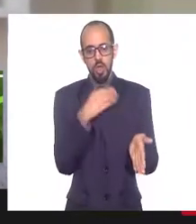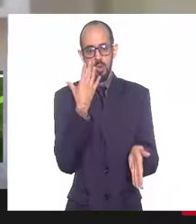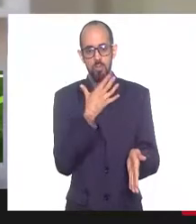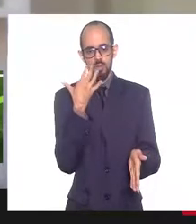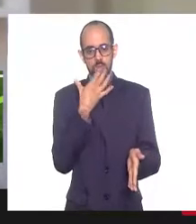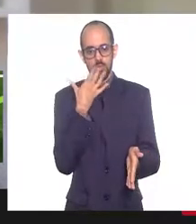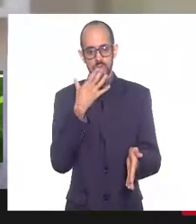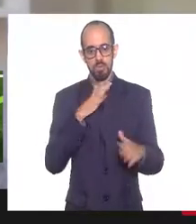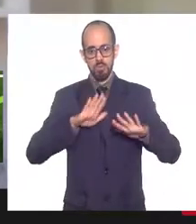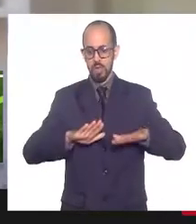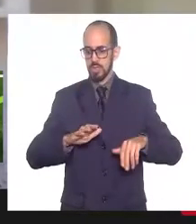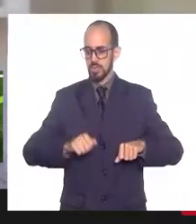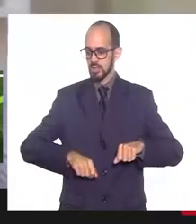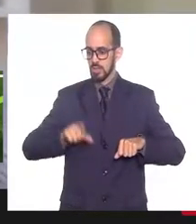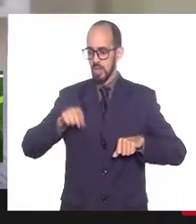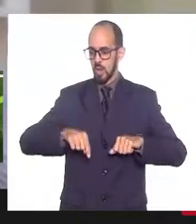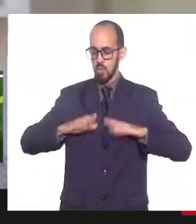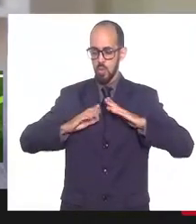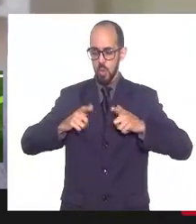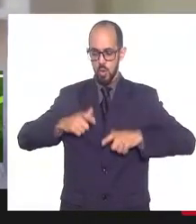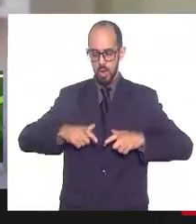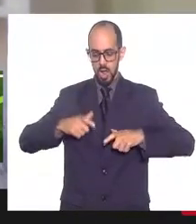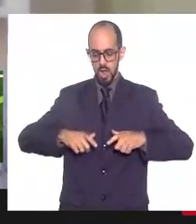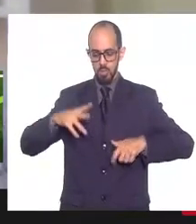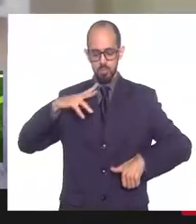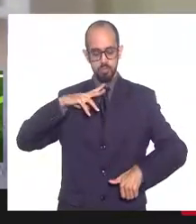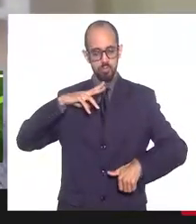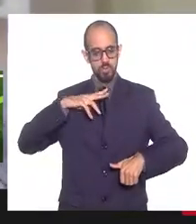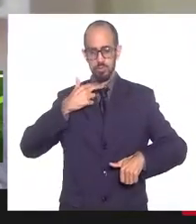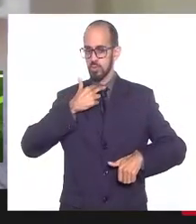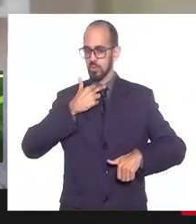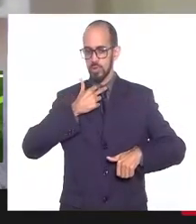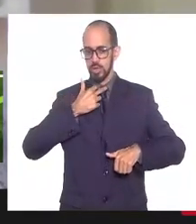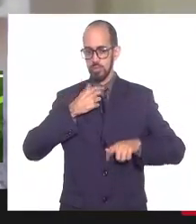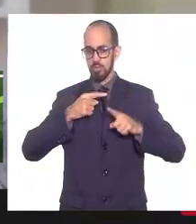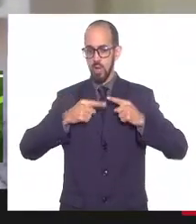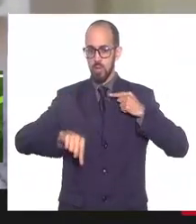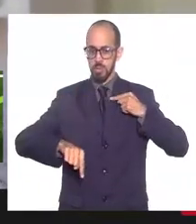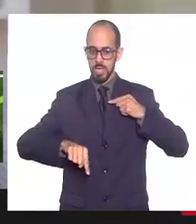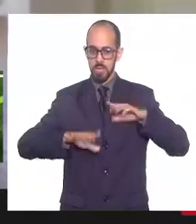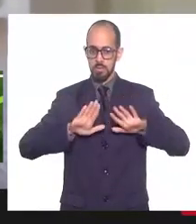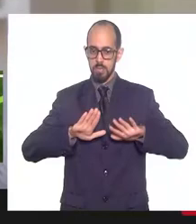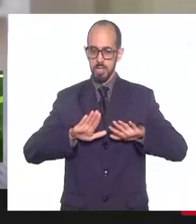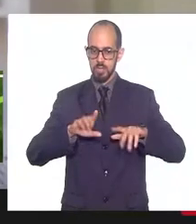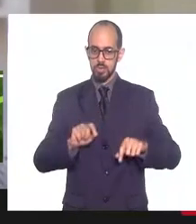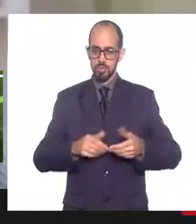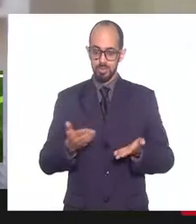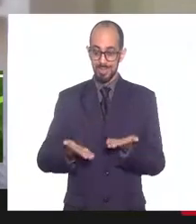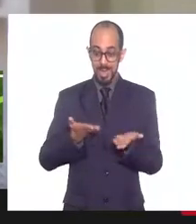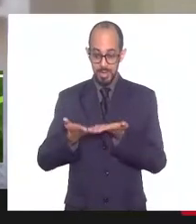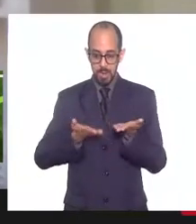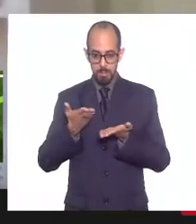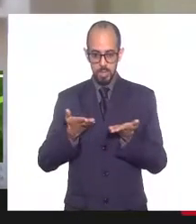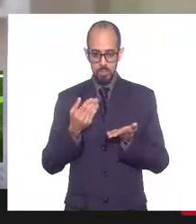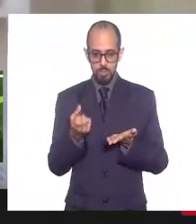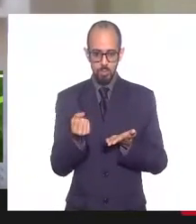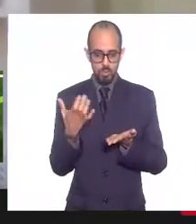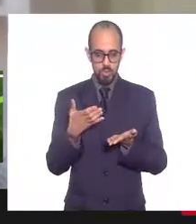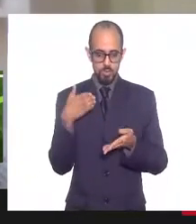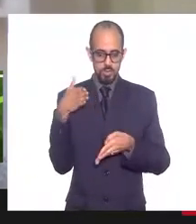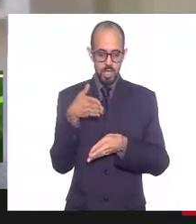privados, não podemos impedir que se faça isso. Porém, o tratamento, quando se vai